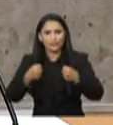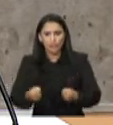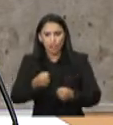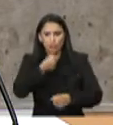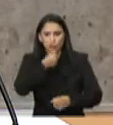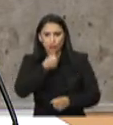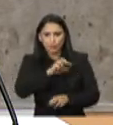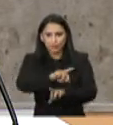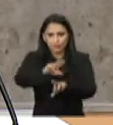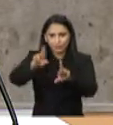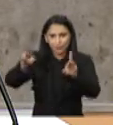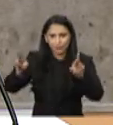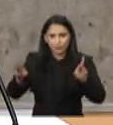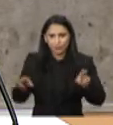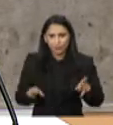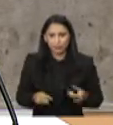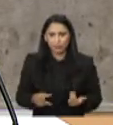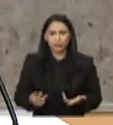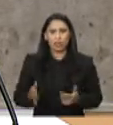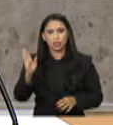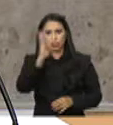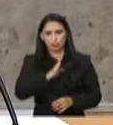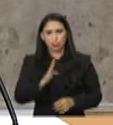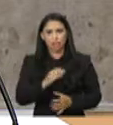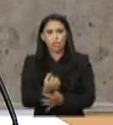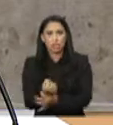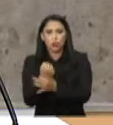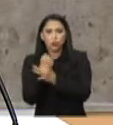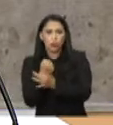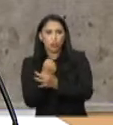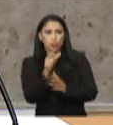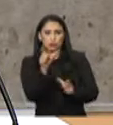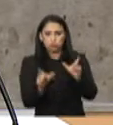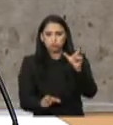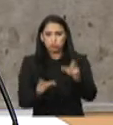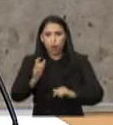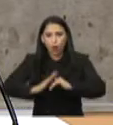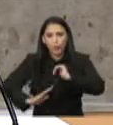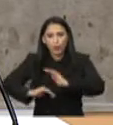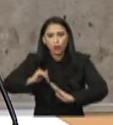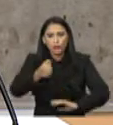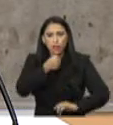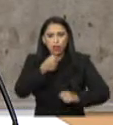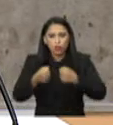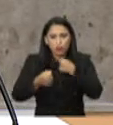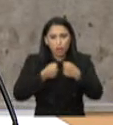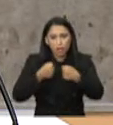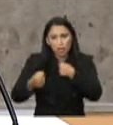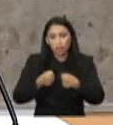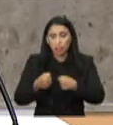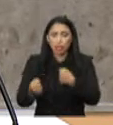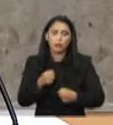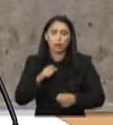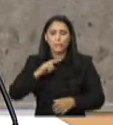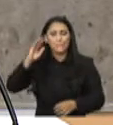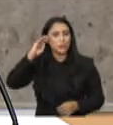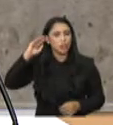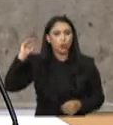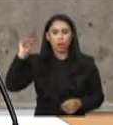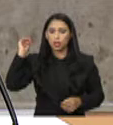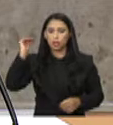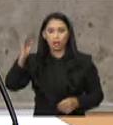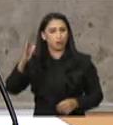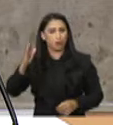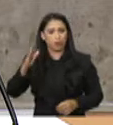bem como entende que a segurança dos Jornalistas e demais profissionais deve ser uma das prioridades